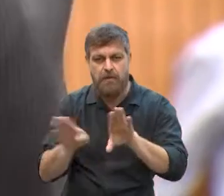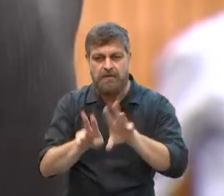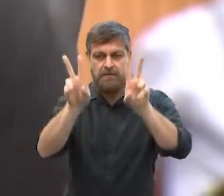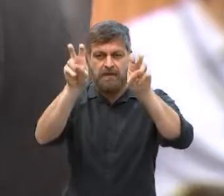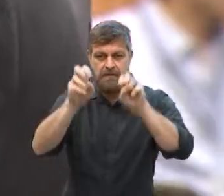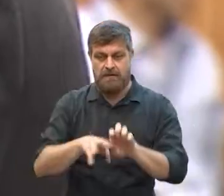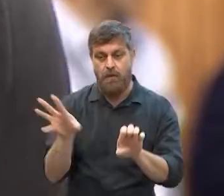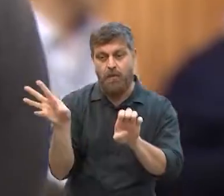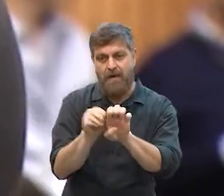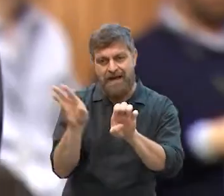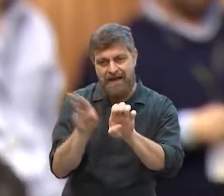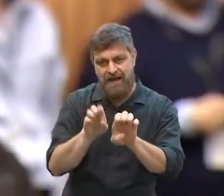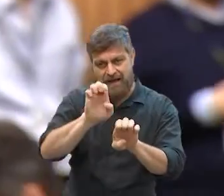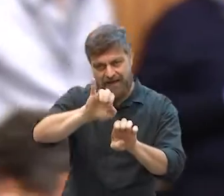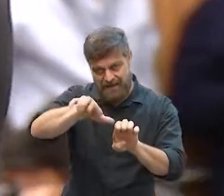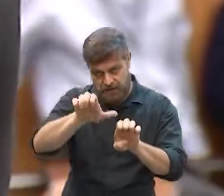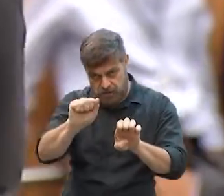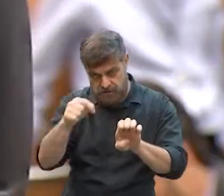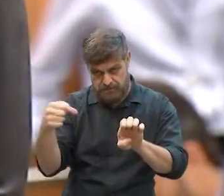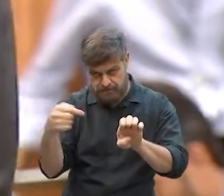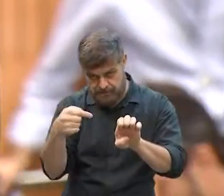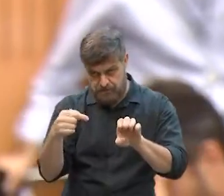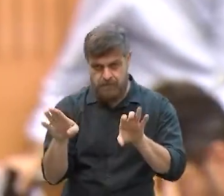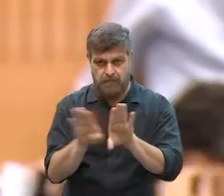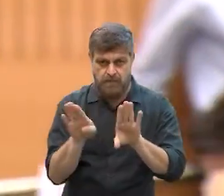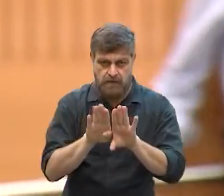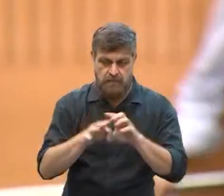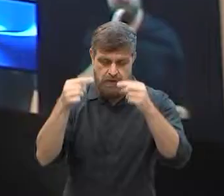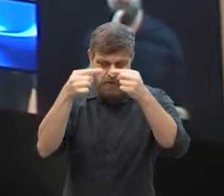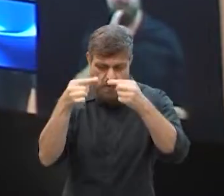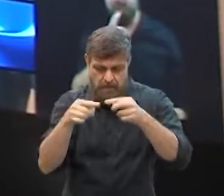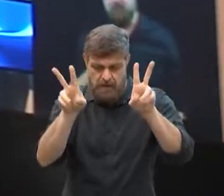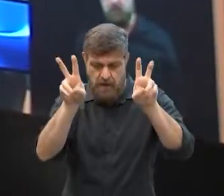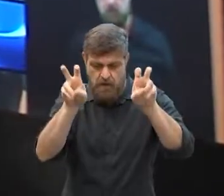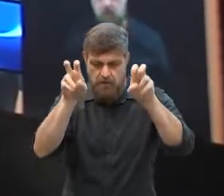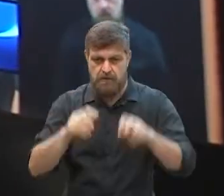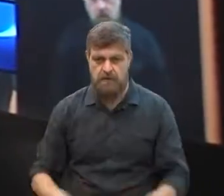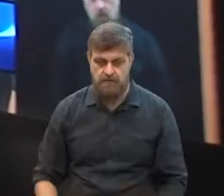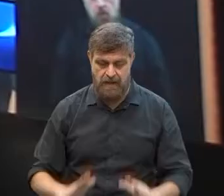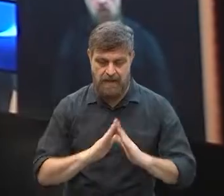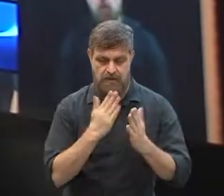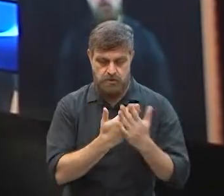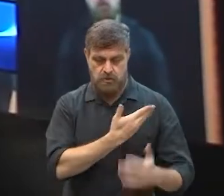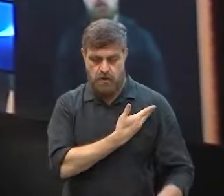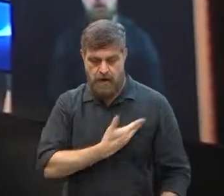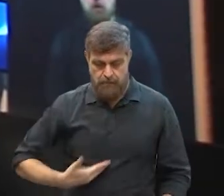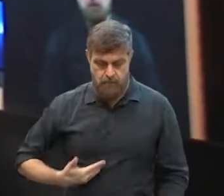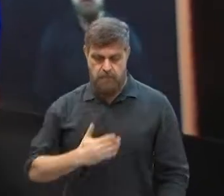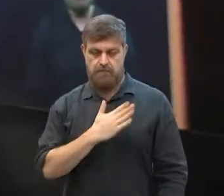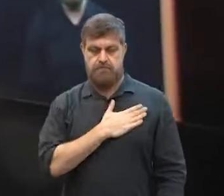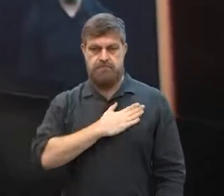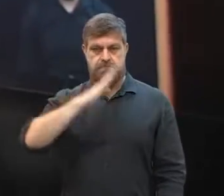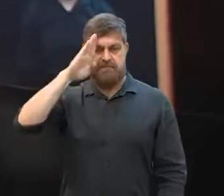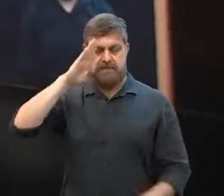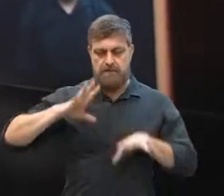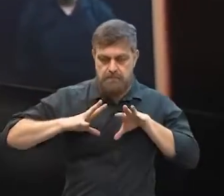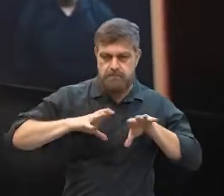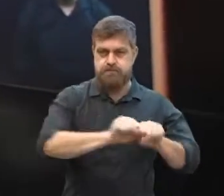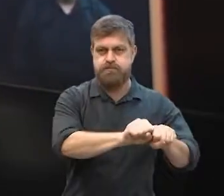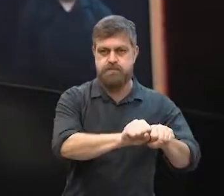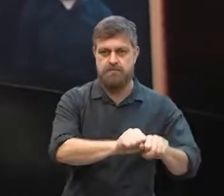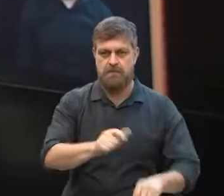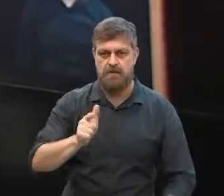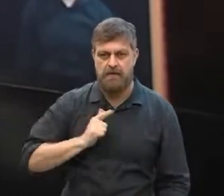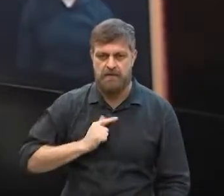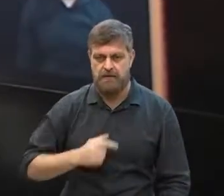educação de jovens e adultos, relacionados à militarização das escolas, que é um tema também que não